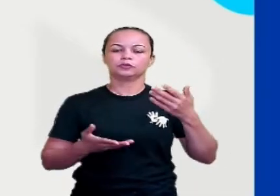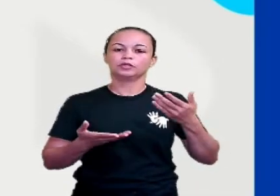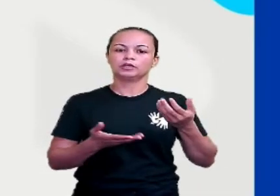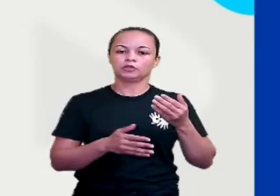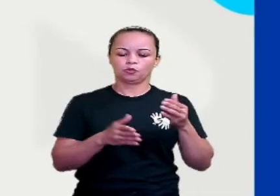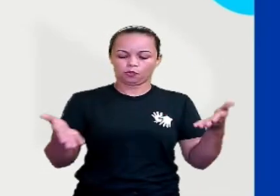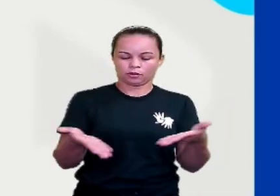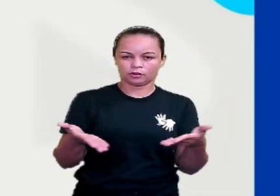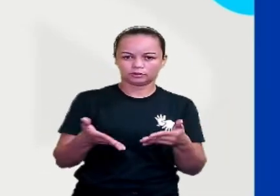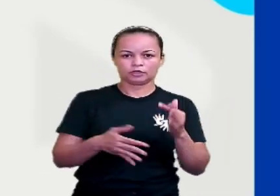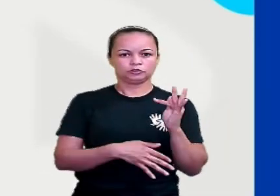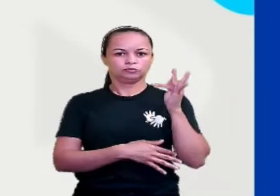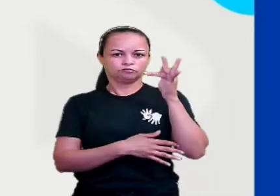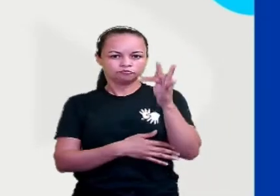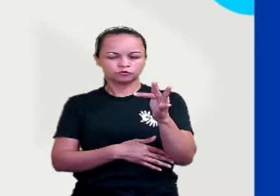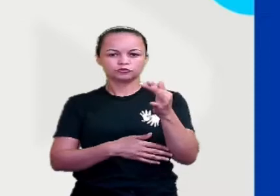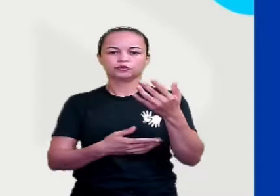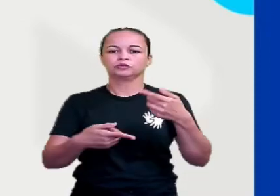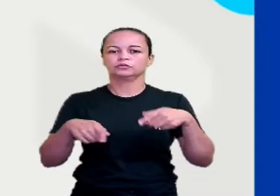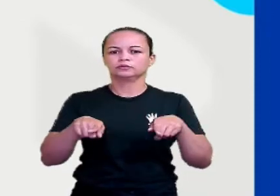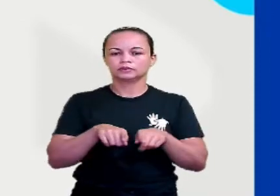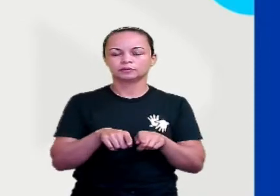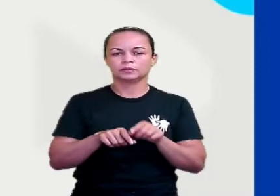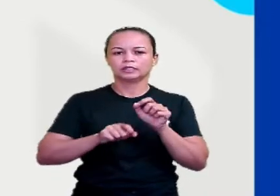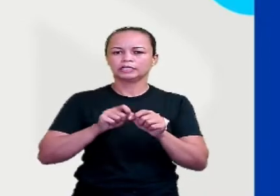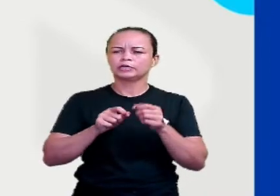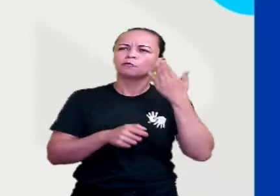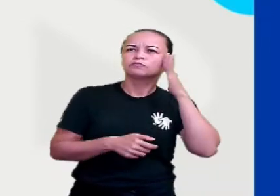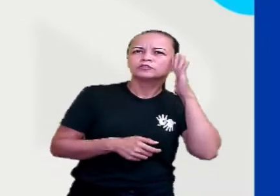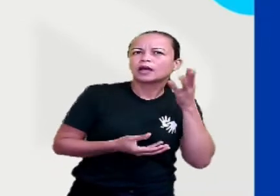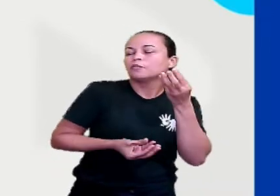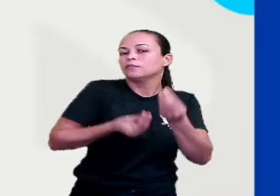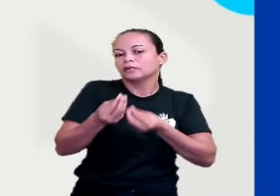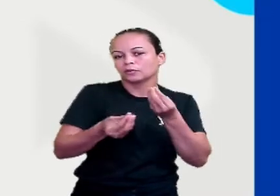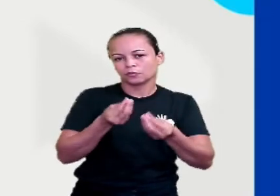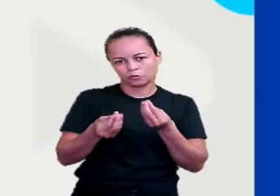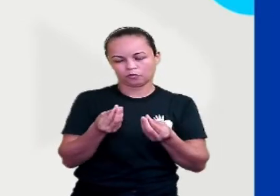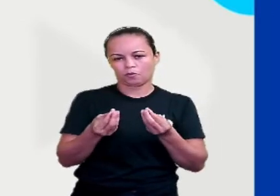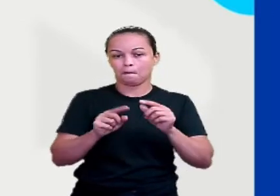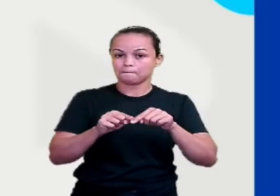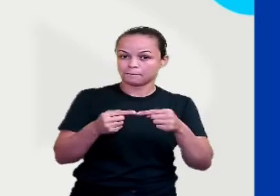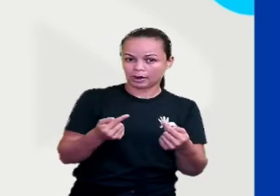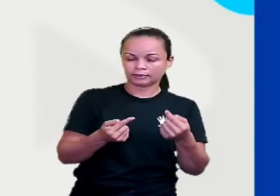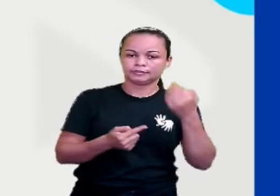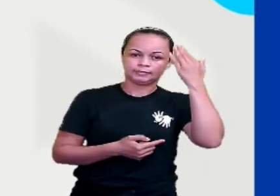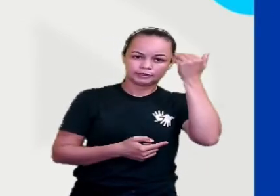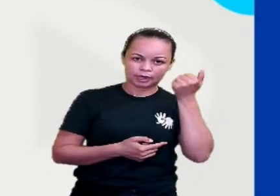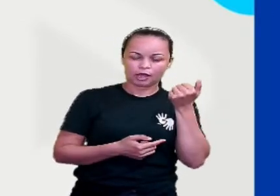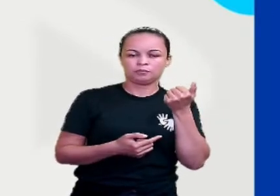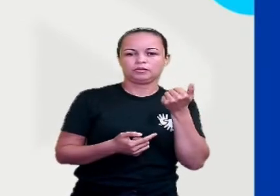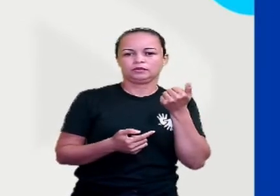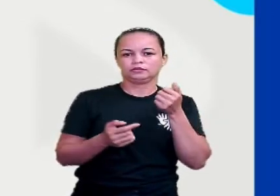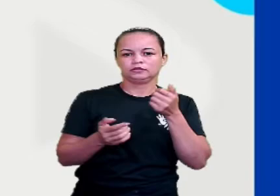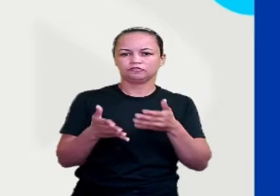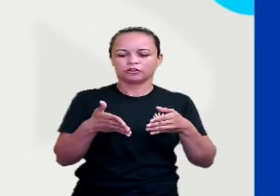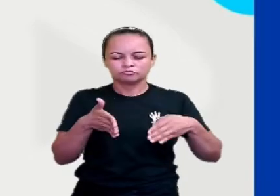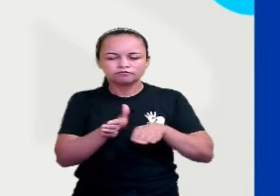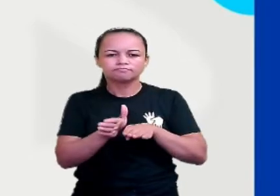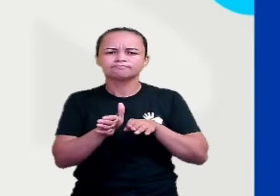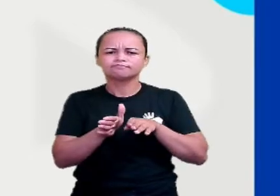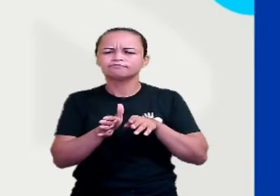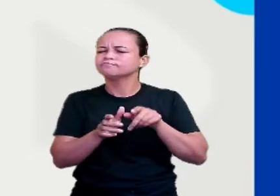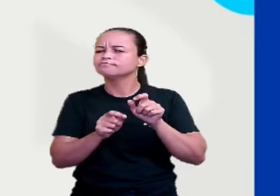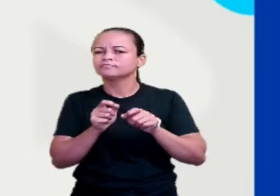existe o futuro, que a gente ainda não sabe como é que vai ser, mas a gente já sabe que ele vai chegar. Então você pensa, o que é que você quer para o